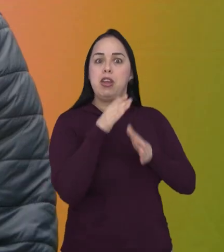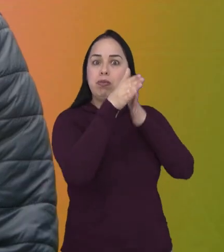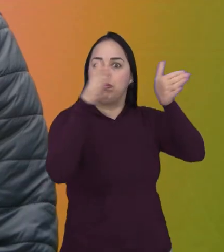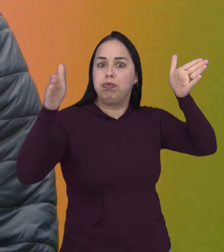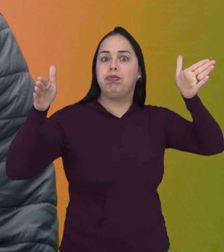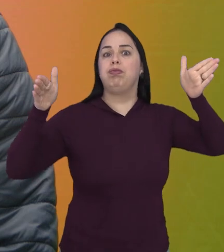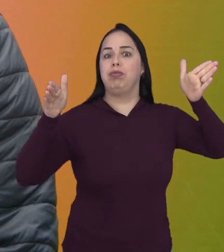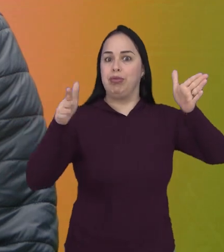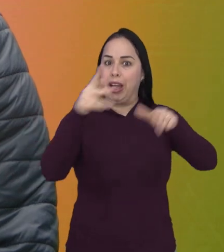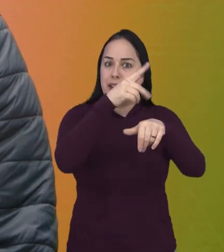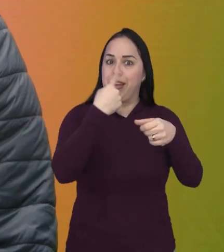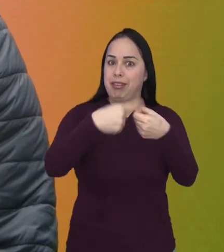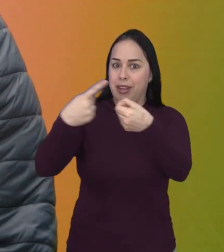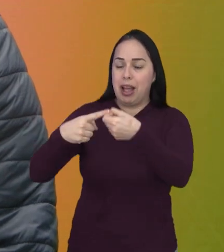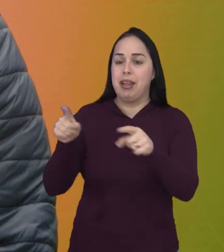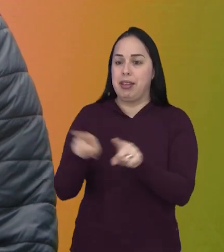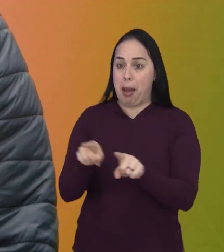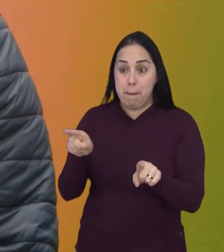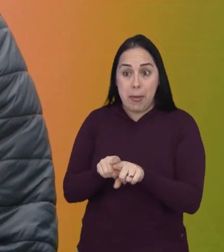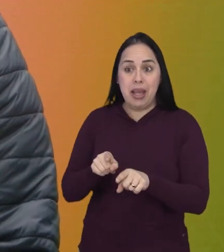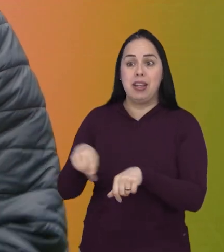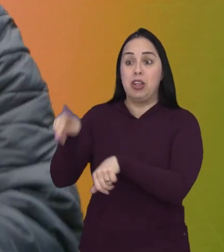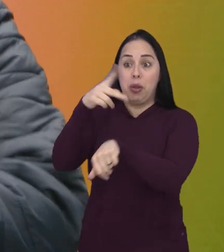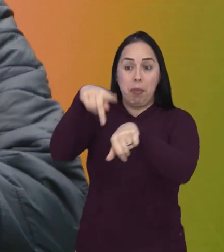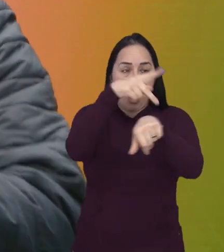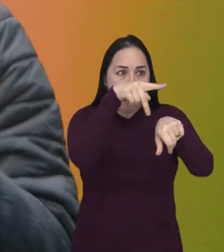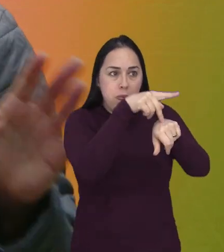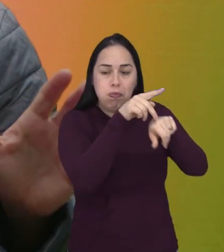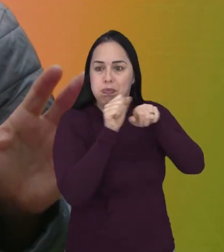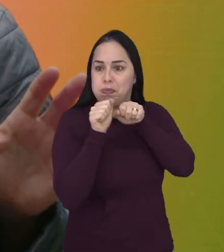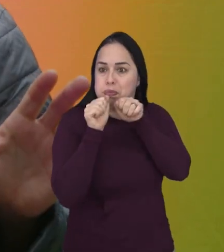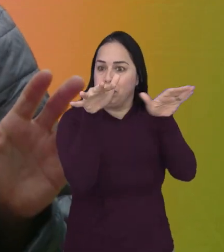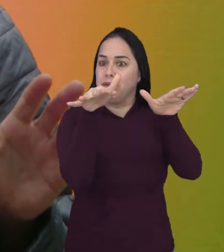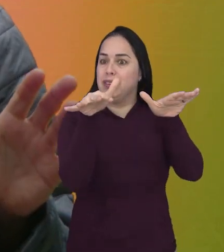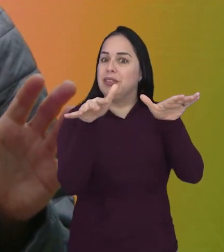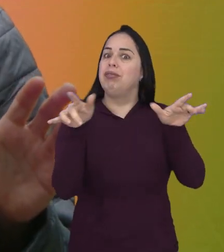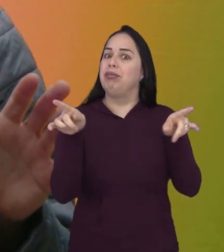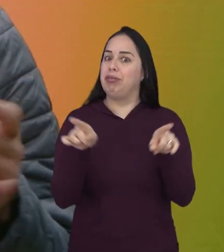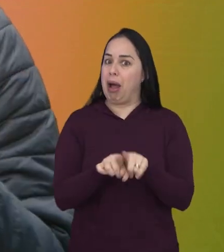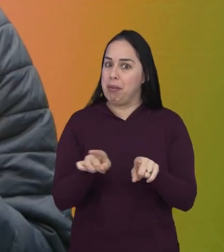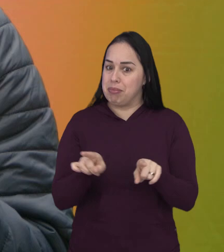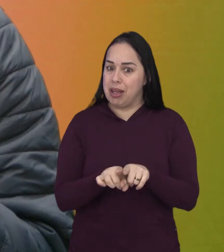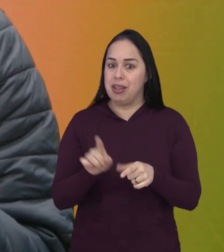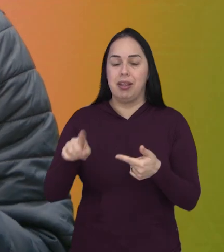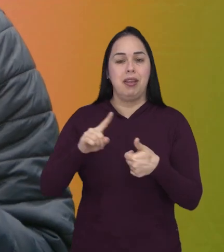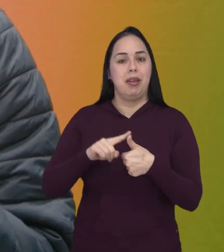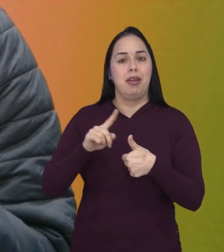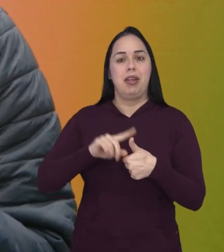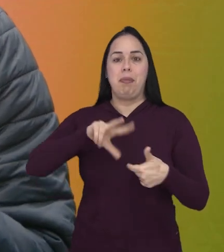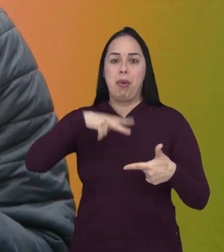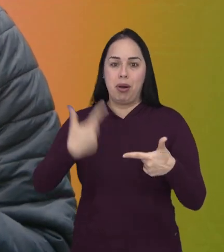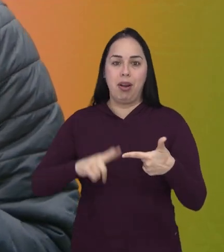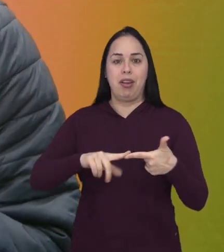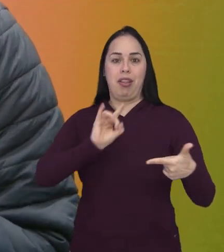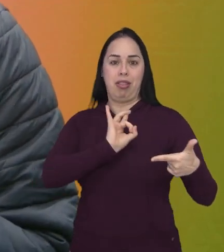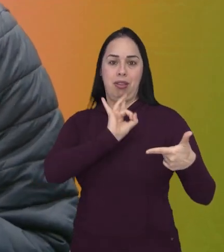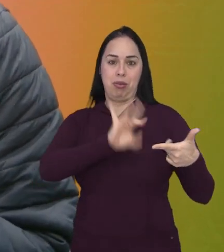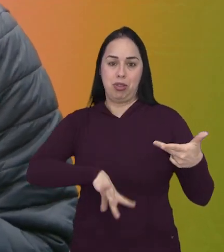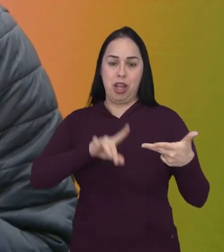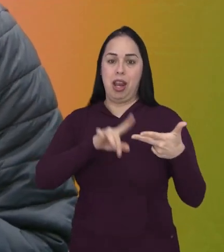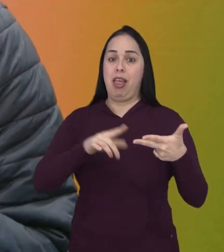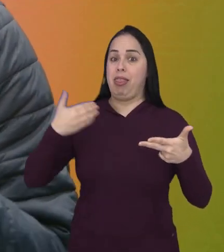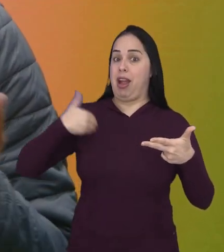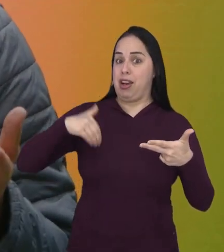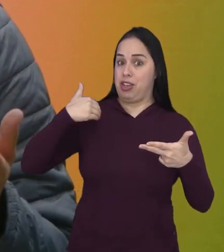E não só no país, tem trabalhos do Vespa espalhados por fora do Brasil também, viu? Em Portugal, no Chile, na Argentina,